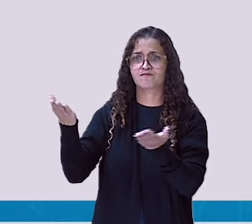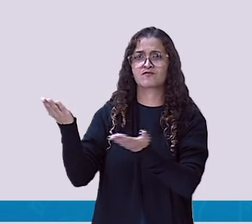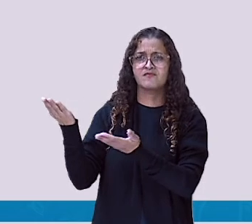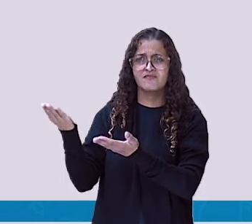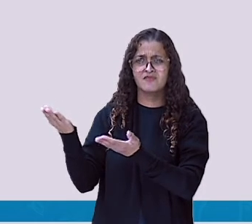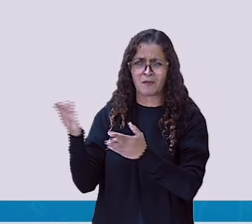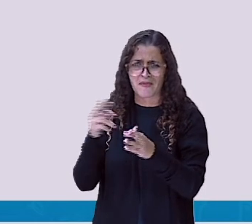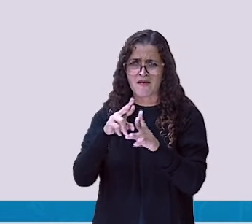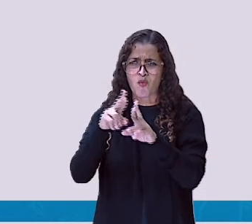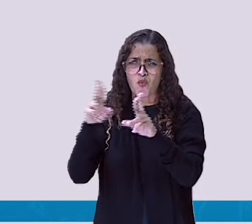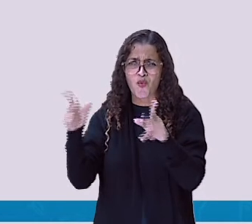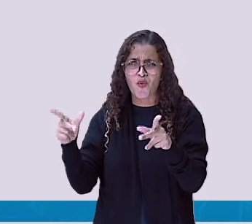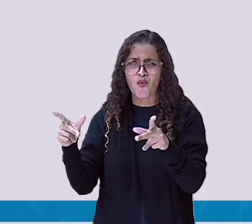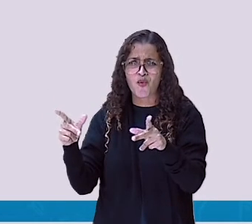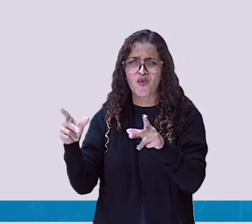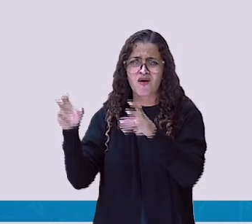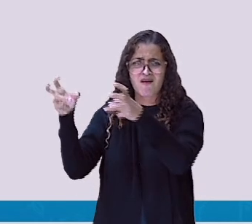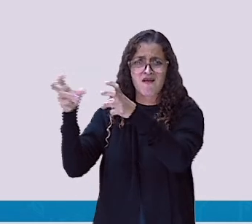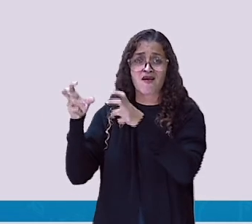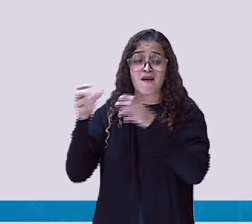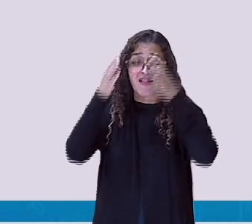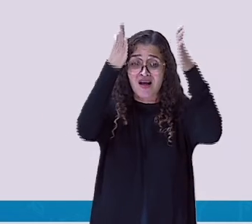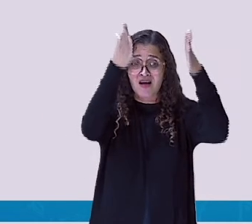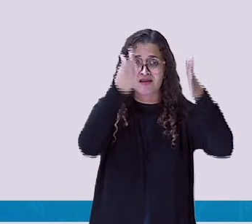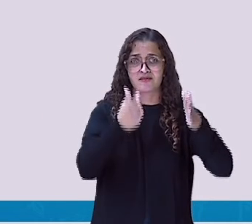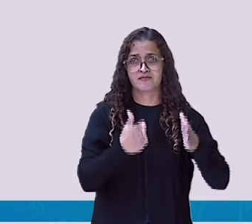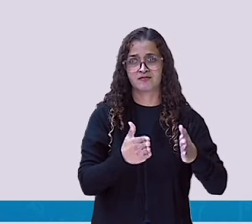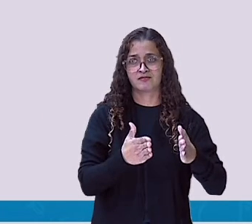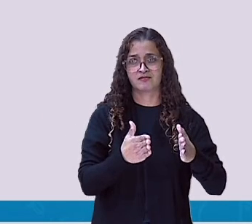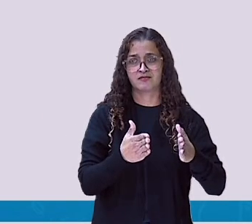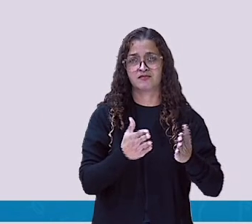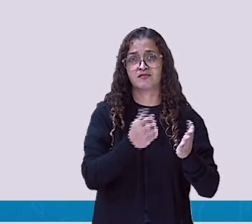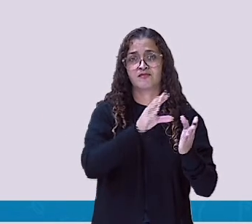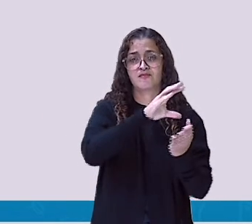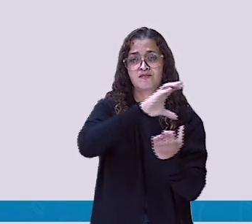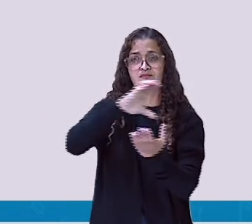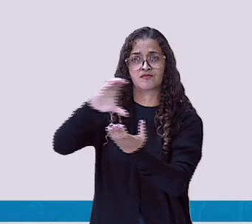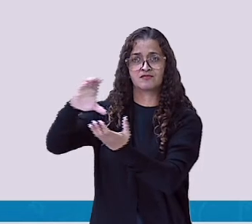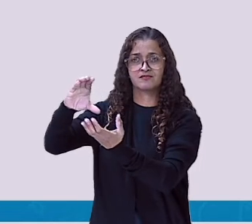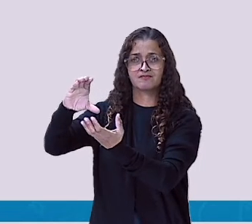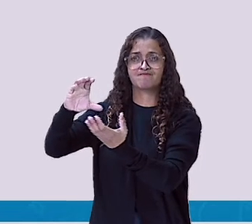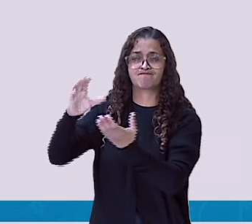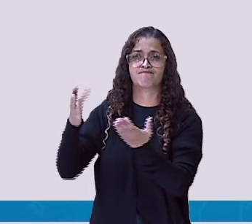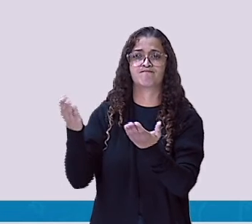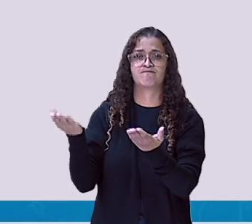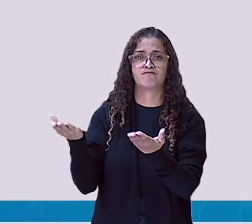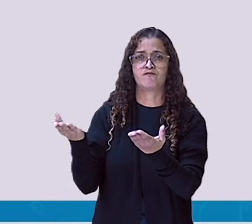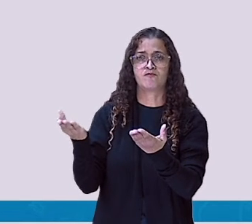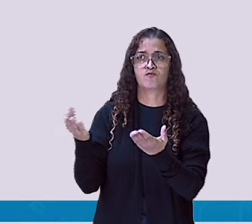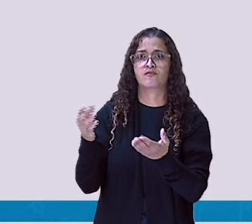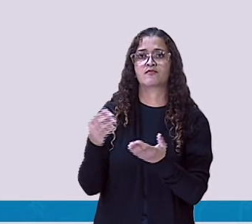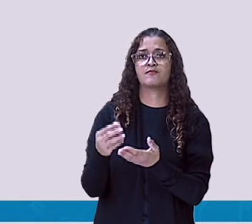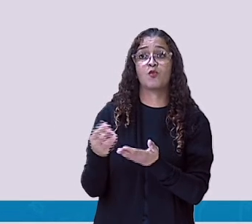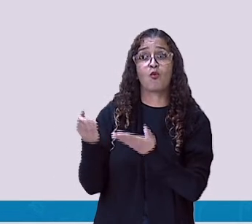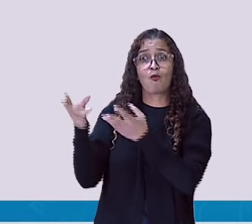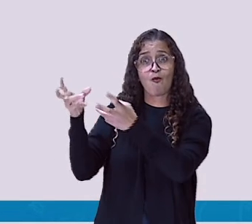existe uma diferença? O de lá era de colunas na vertical e esse aqui é de barras na horizontal.